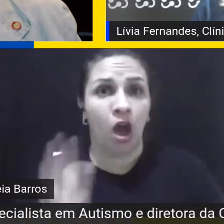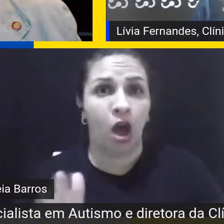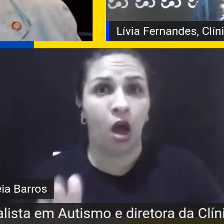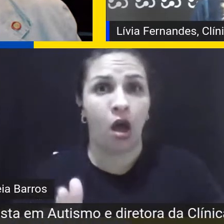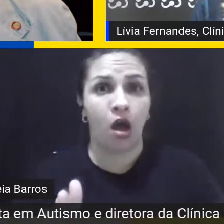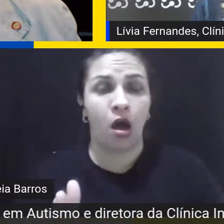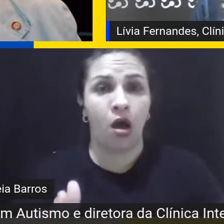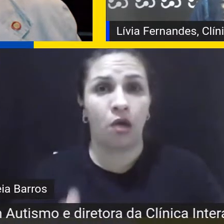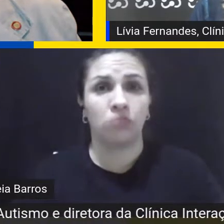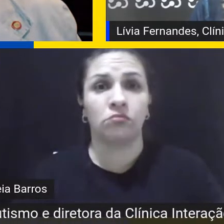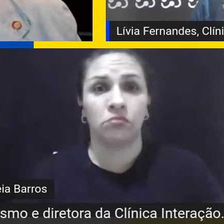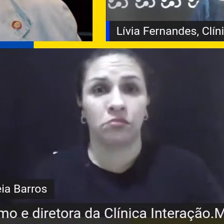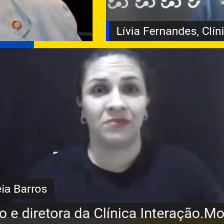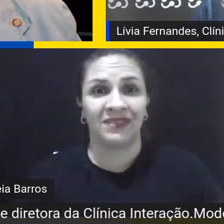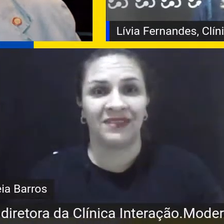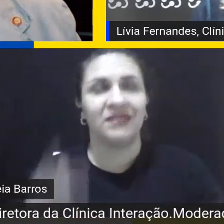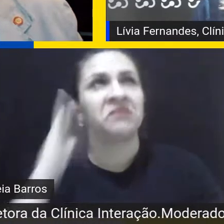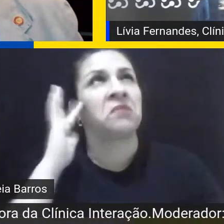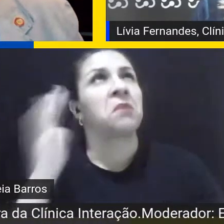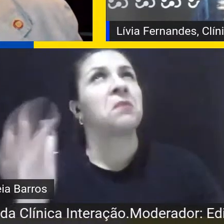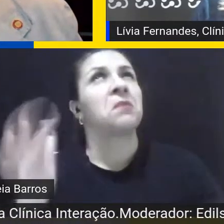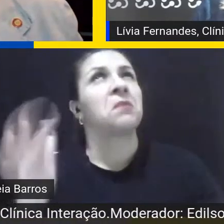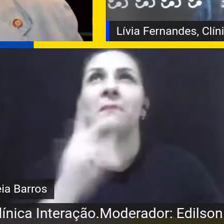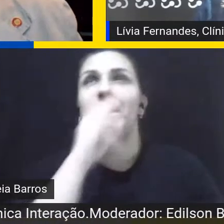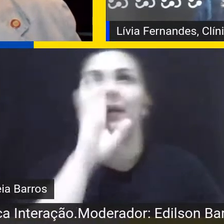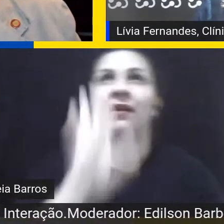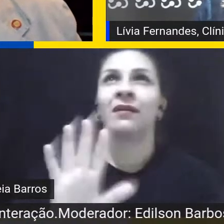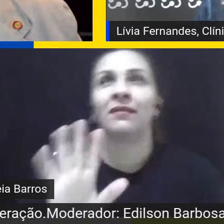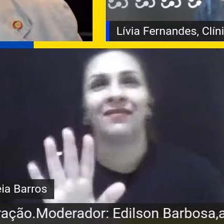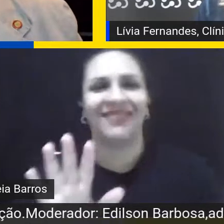eu estou meio perdida no tempo, mas a gente nós estamos em julho.